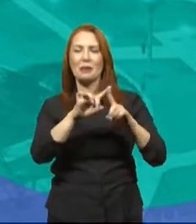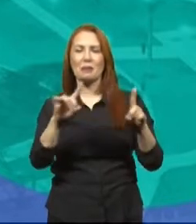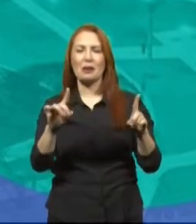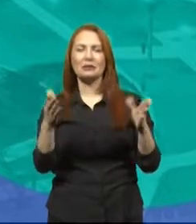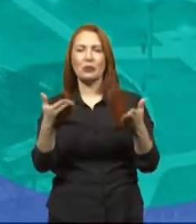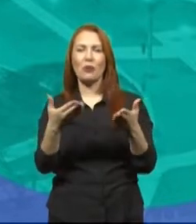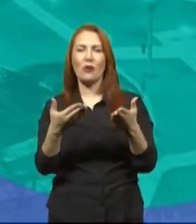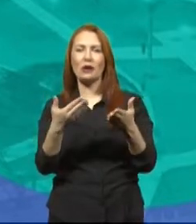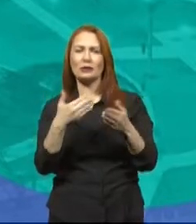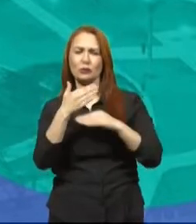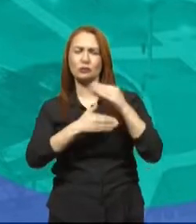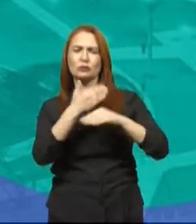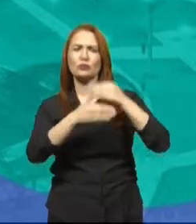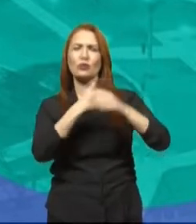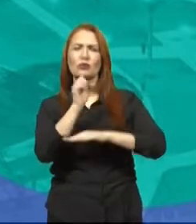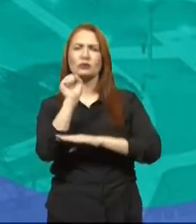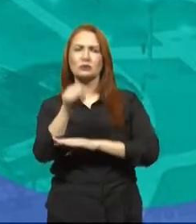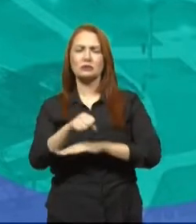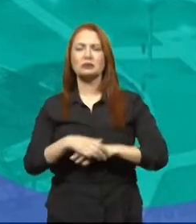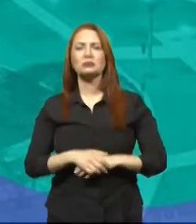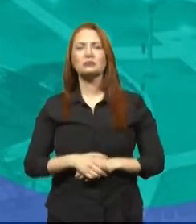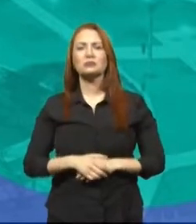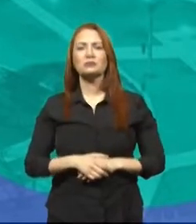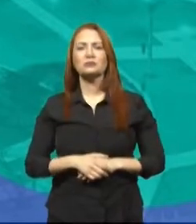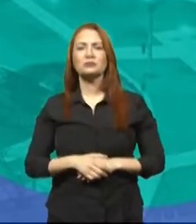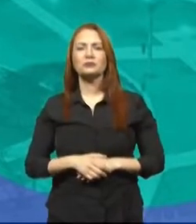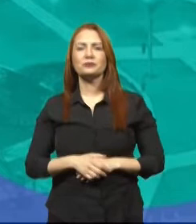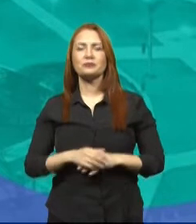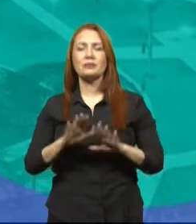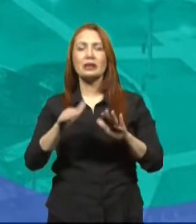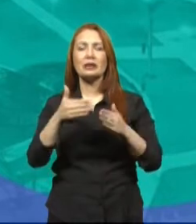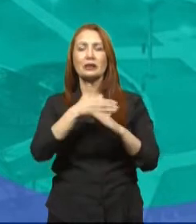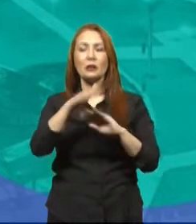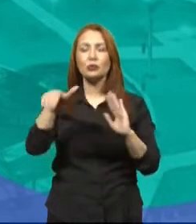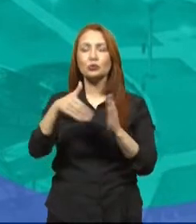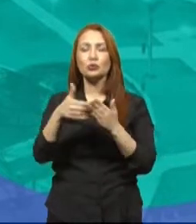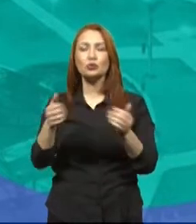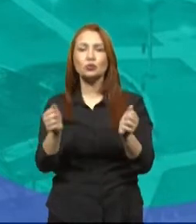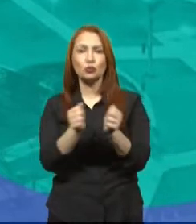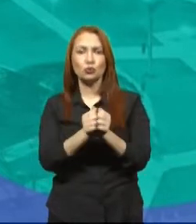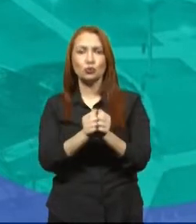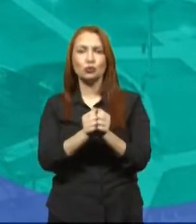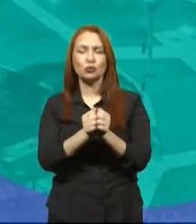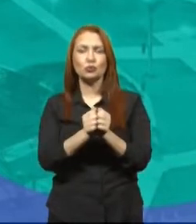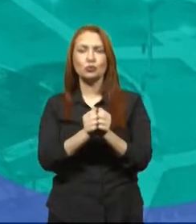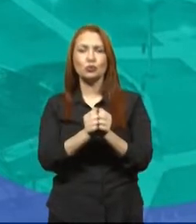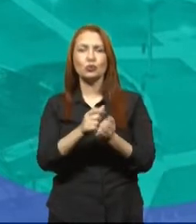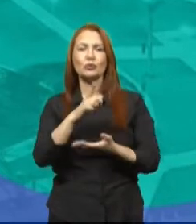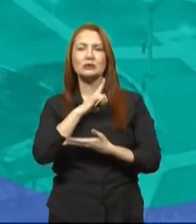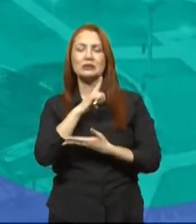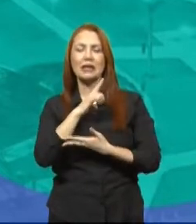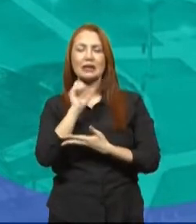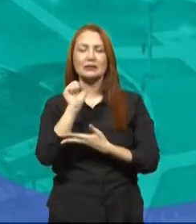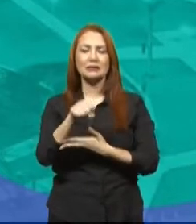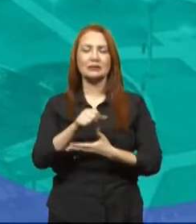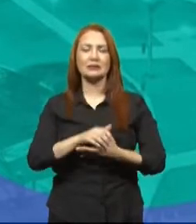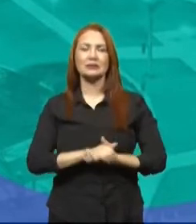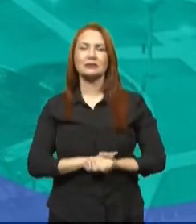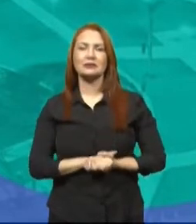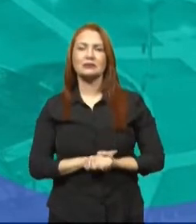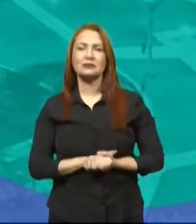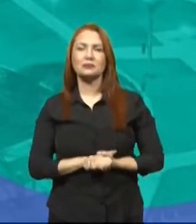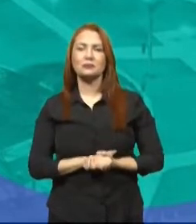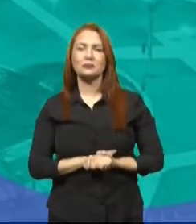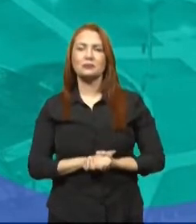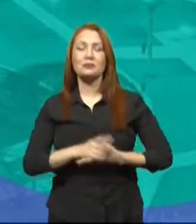advento da inteligência artificial, como disse a professora Rosa. E tudo isso junto traz ali uma ingredientes suficientes